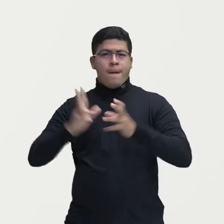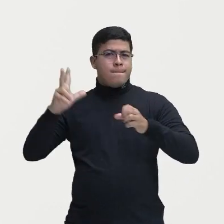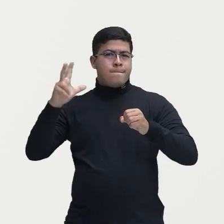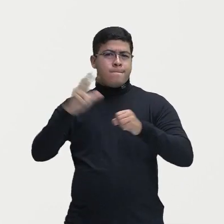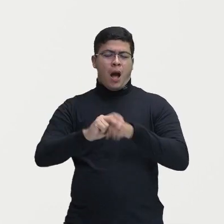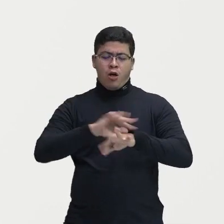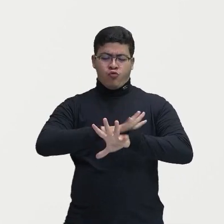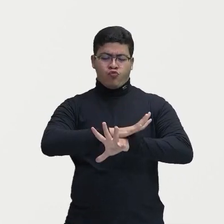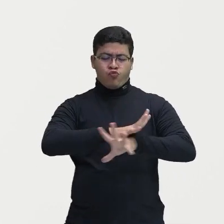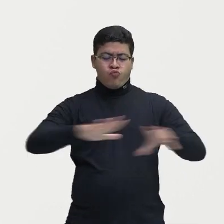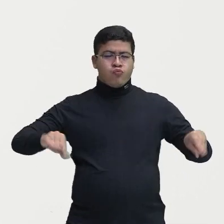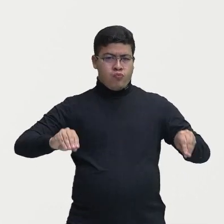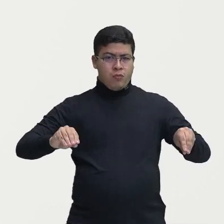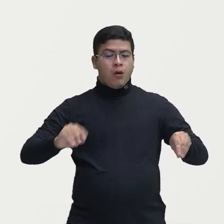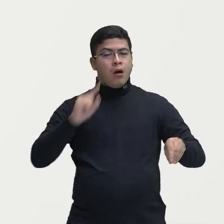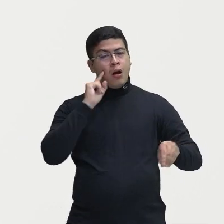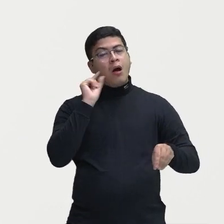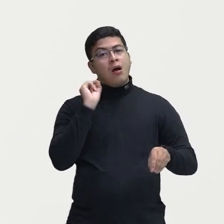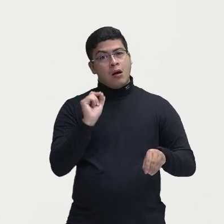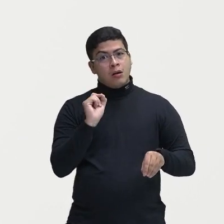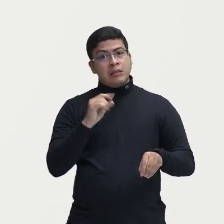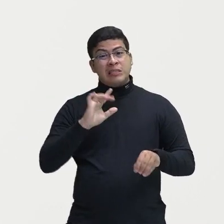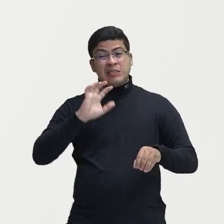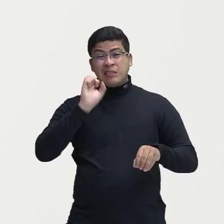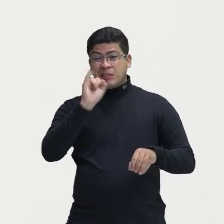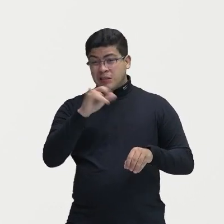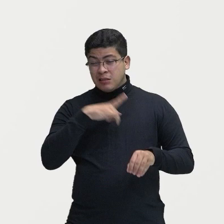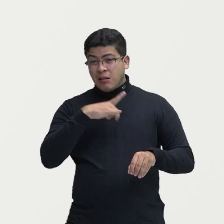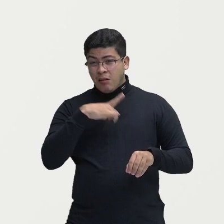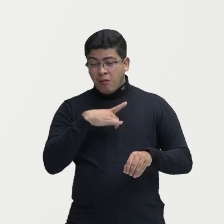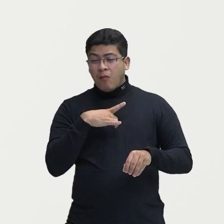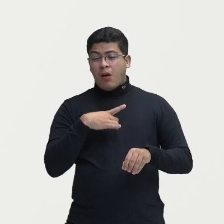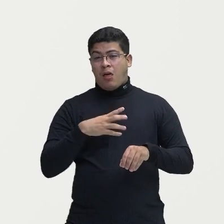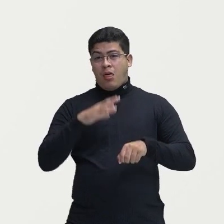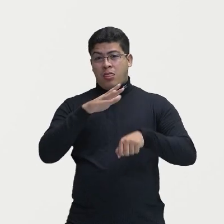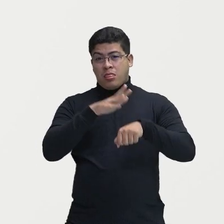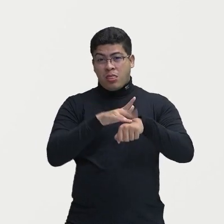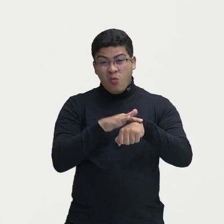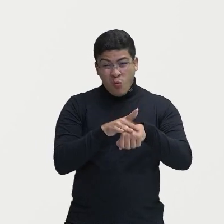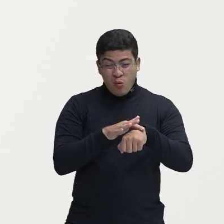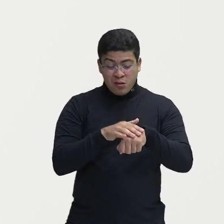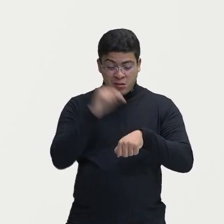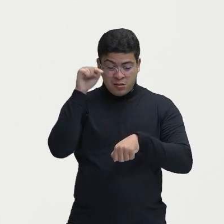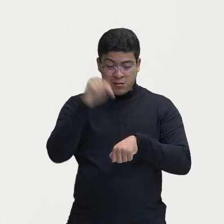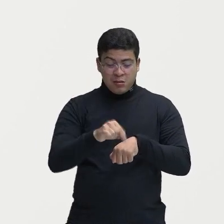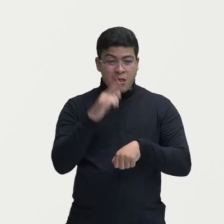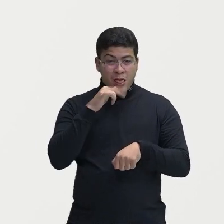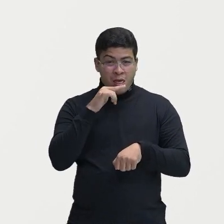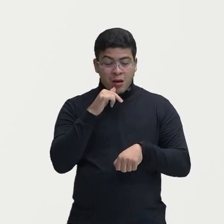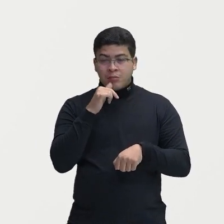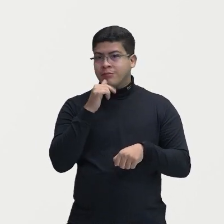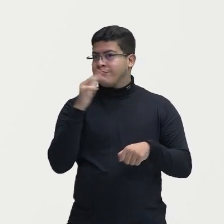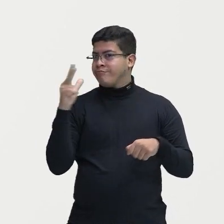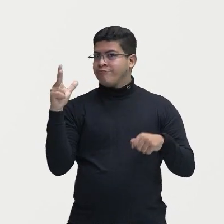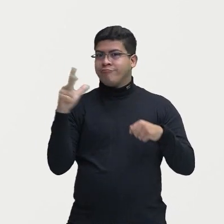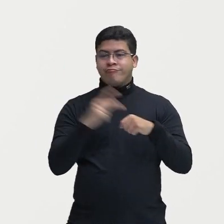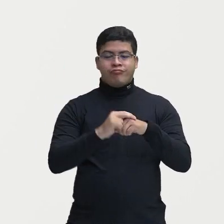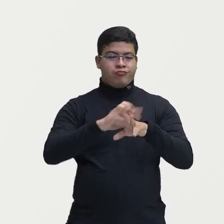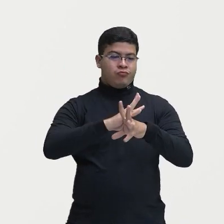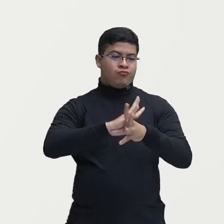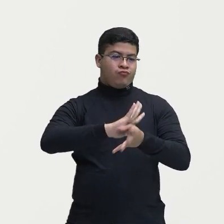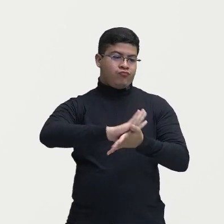são patógenos. Tá? Então, se essa água ela estiver contaminada por algum vírus, alguma bactéria,